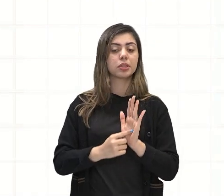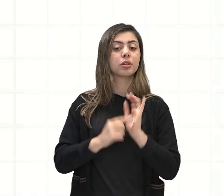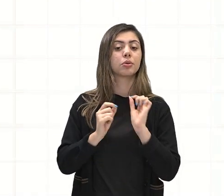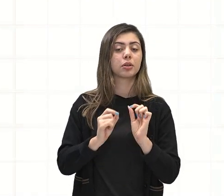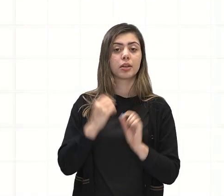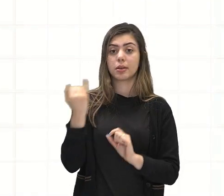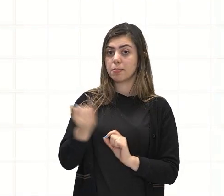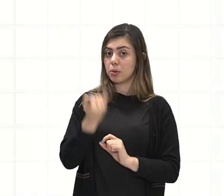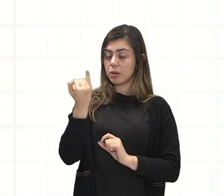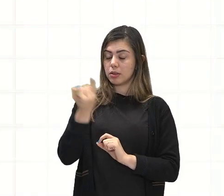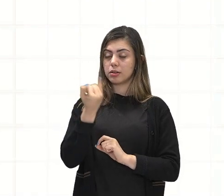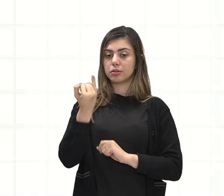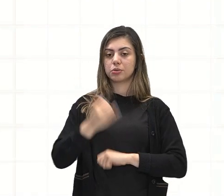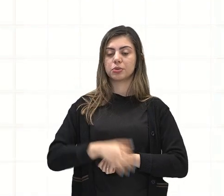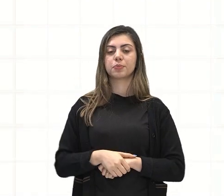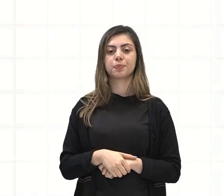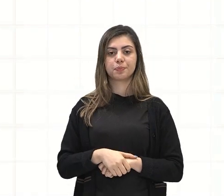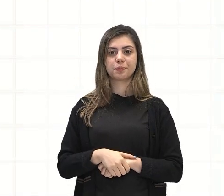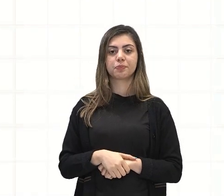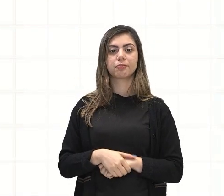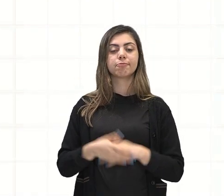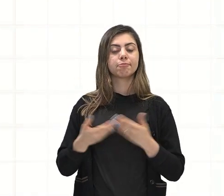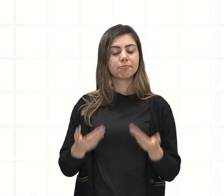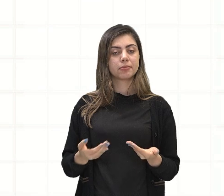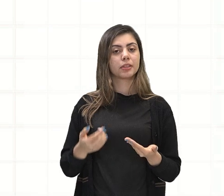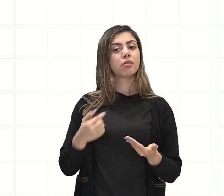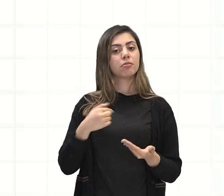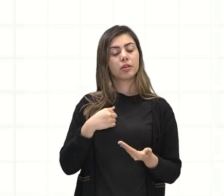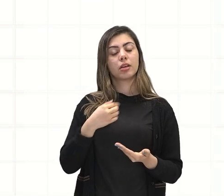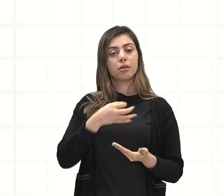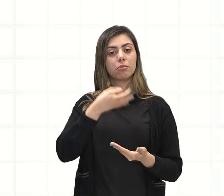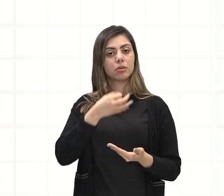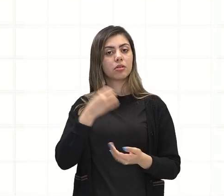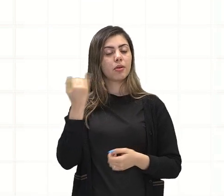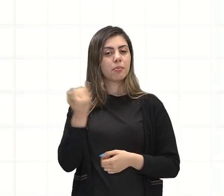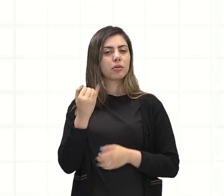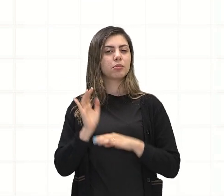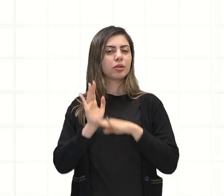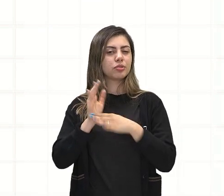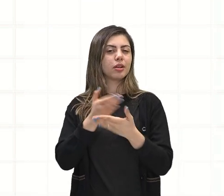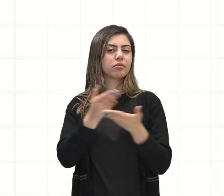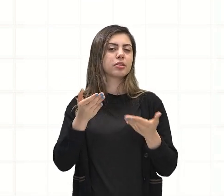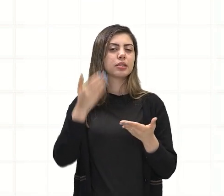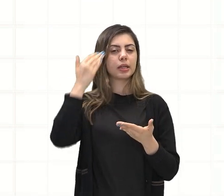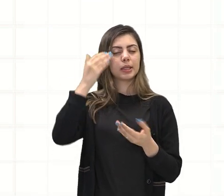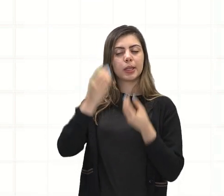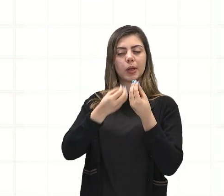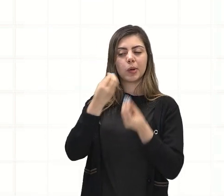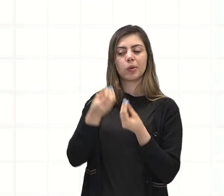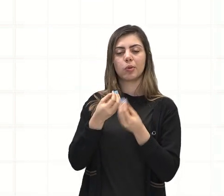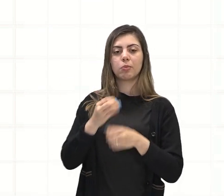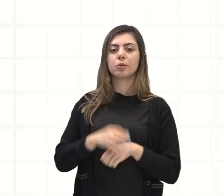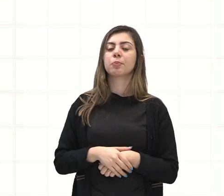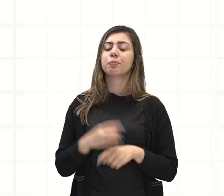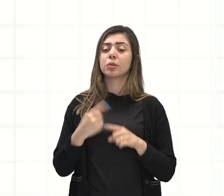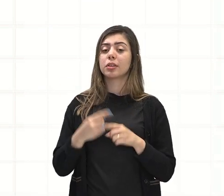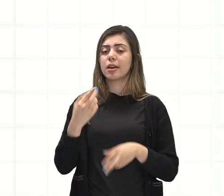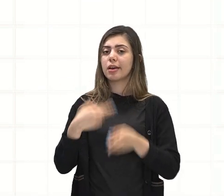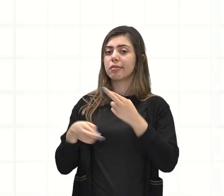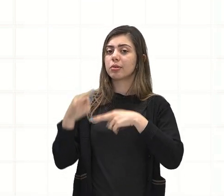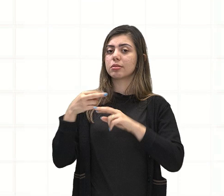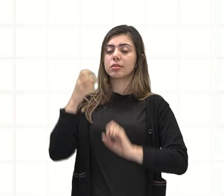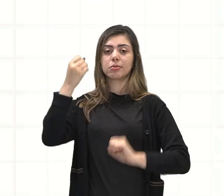que é importantíssimo, eu considero, para você entender todo esse processo, porque quando a gente fala em revolução industrial